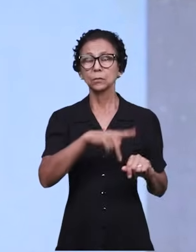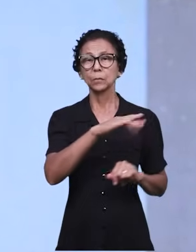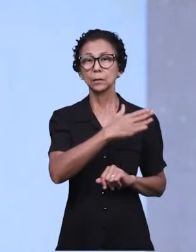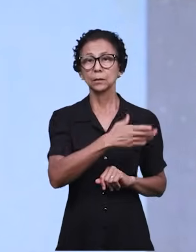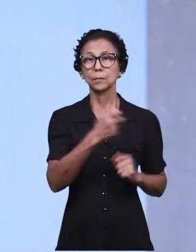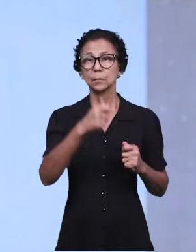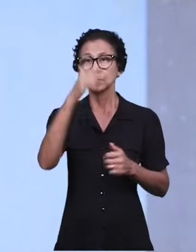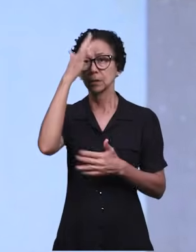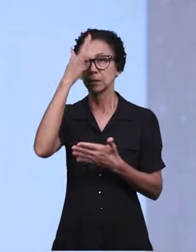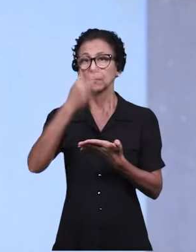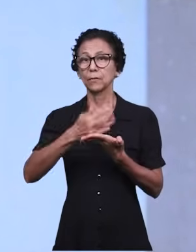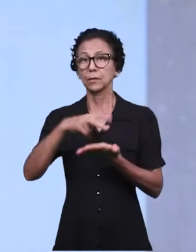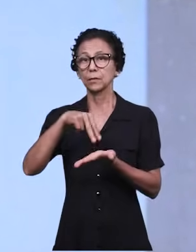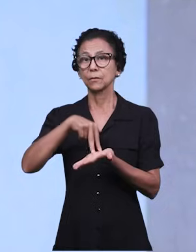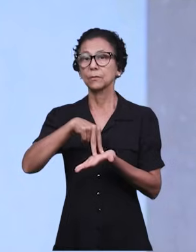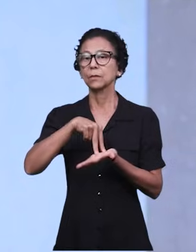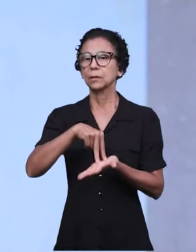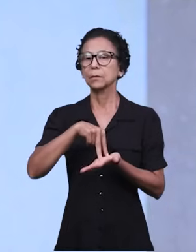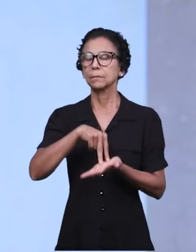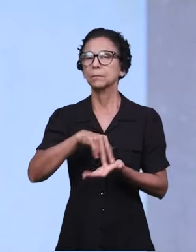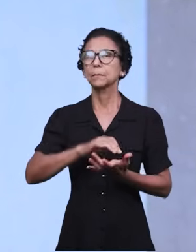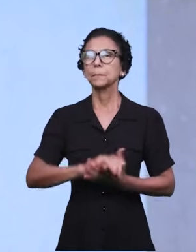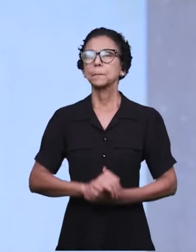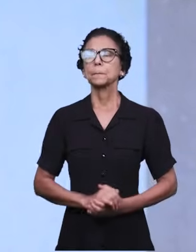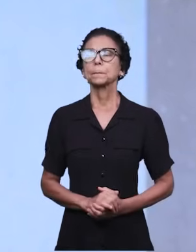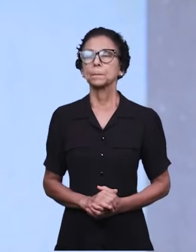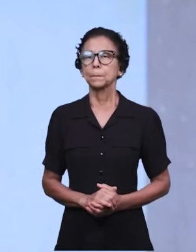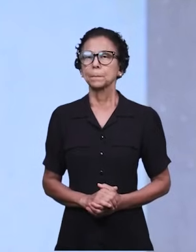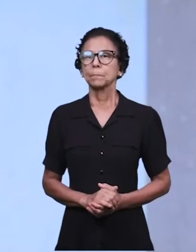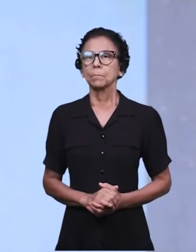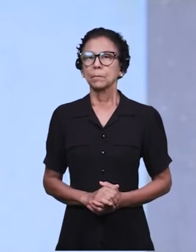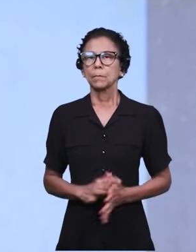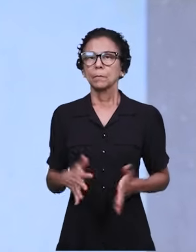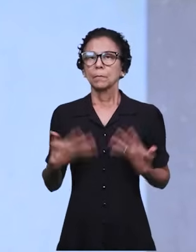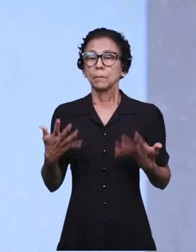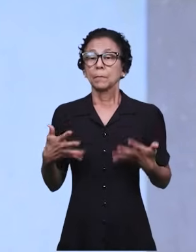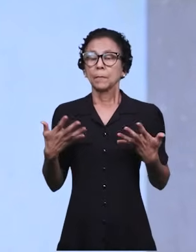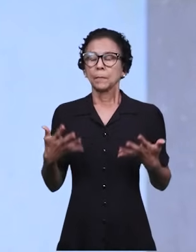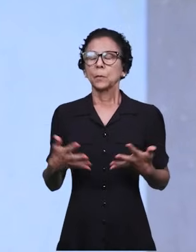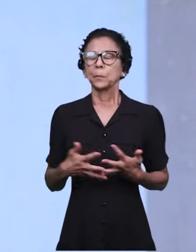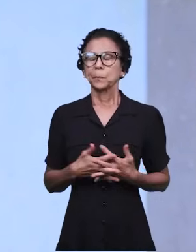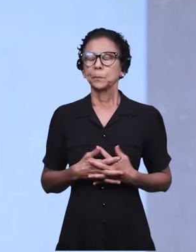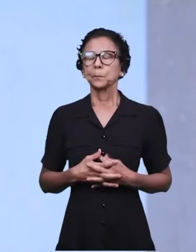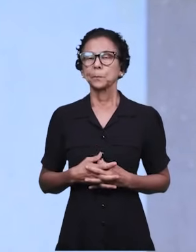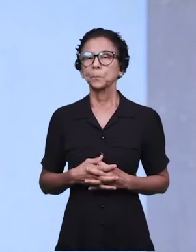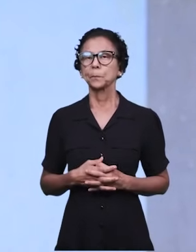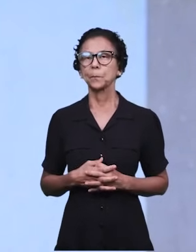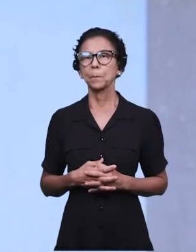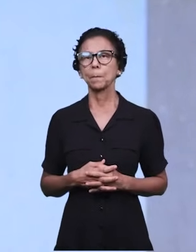fé e uma disposição para viver